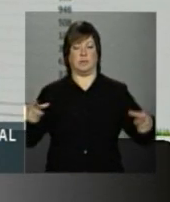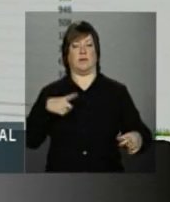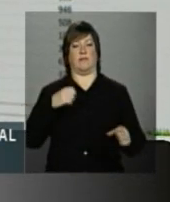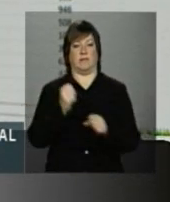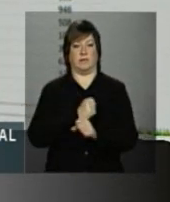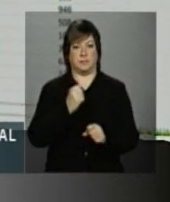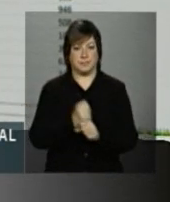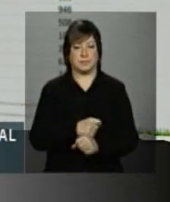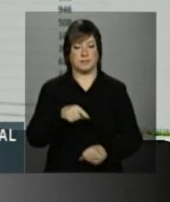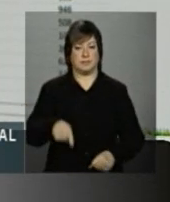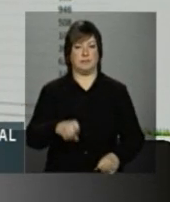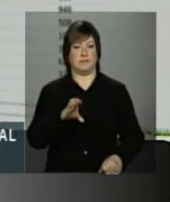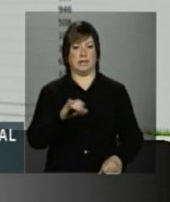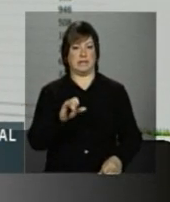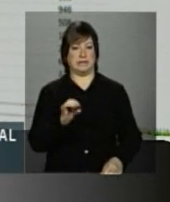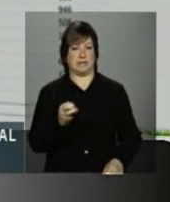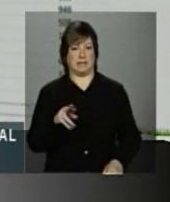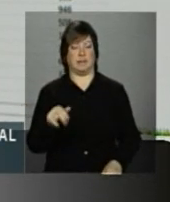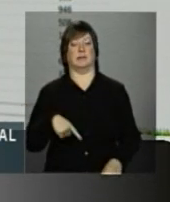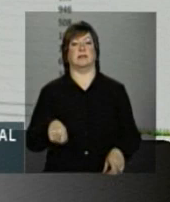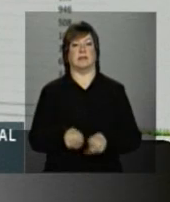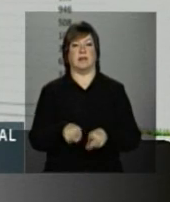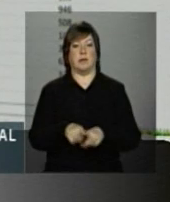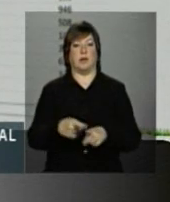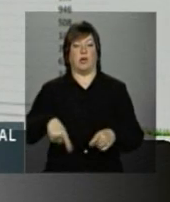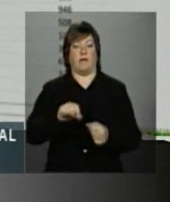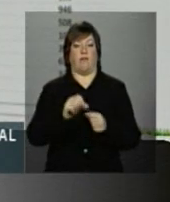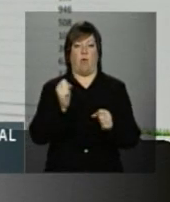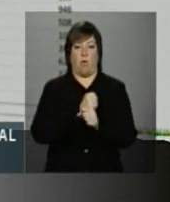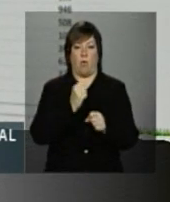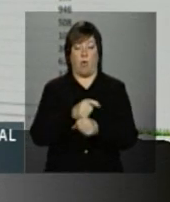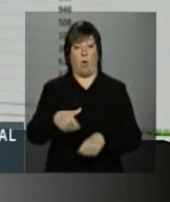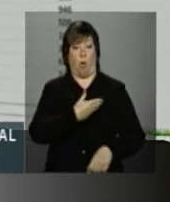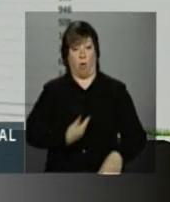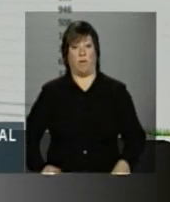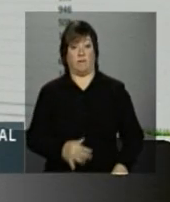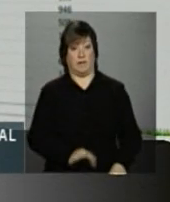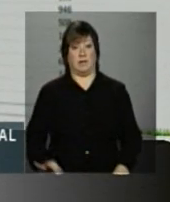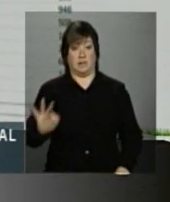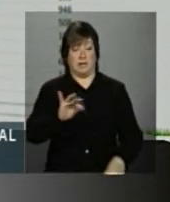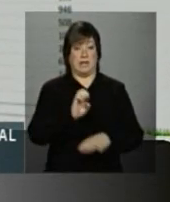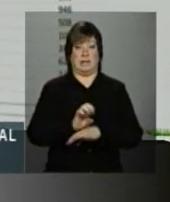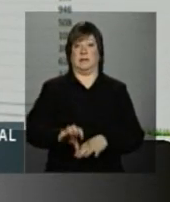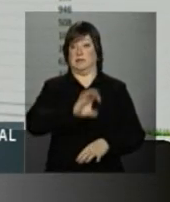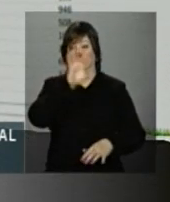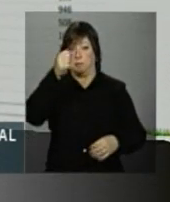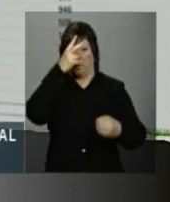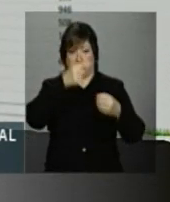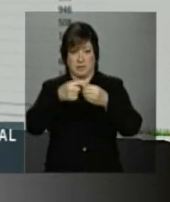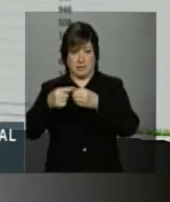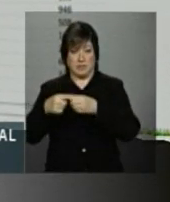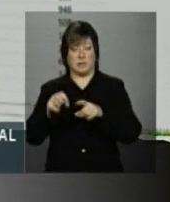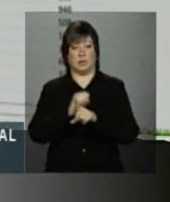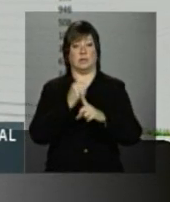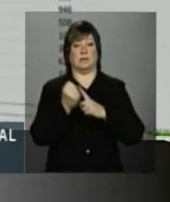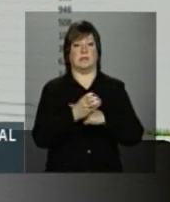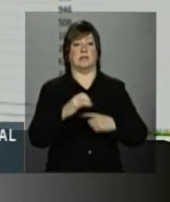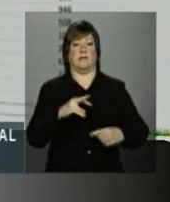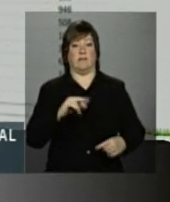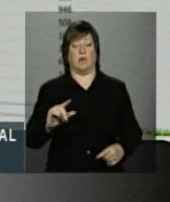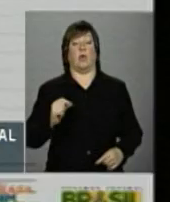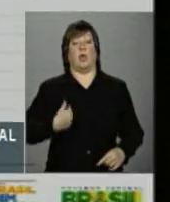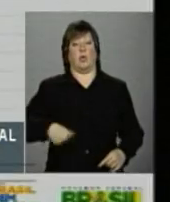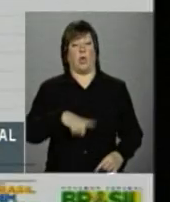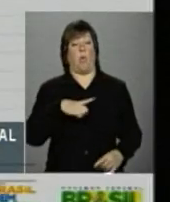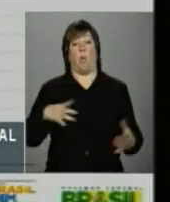construção de cisternas e das cisternas que a gente construiu governo federal estados municípios e sociedade civil